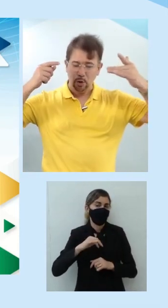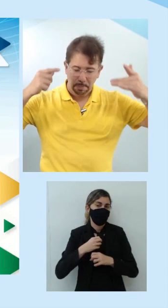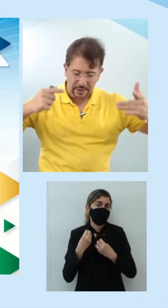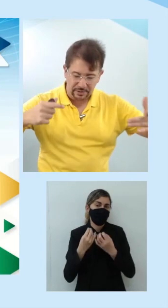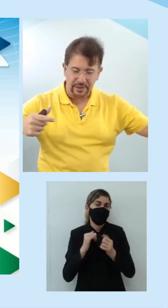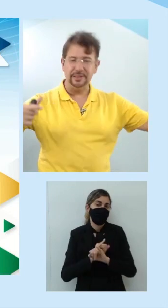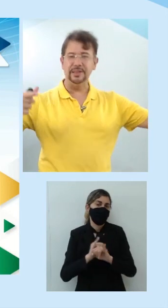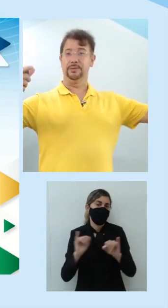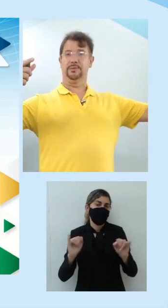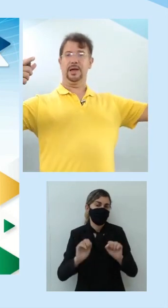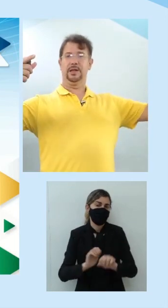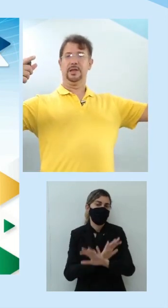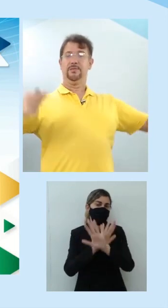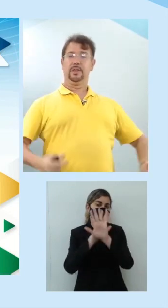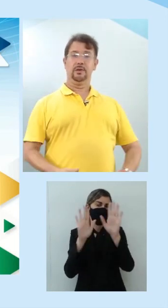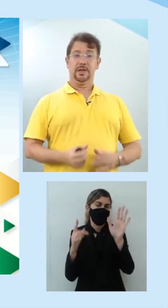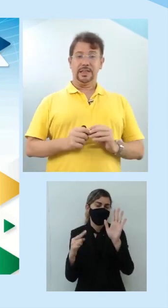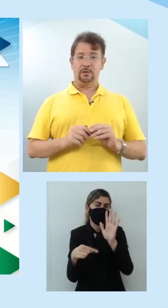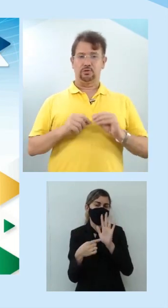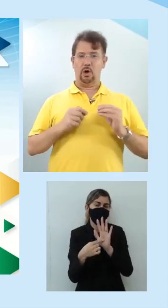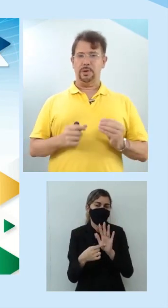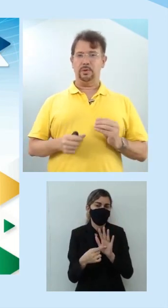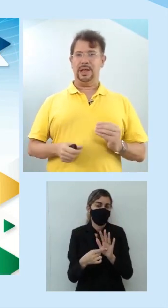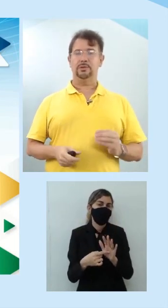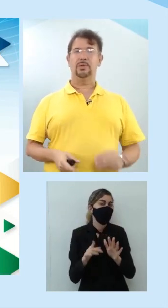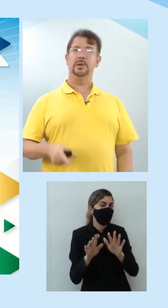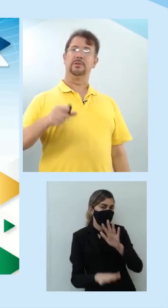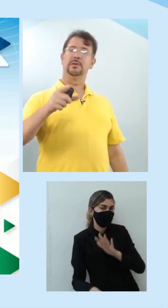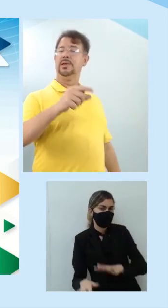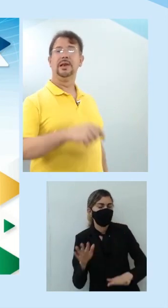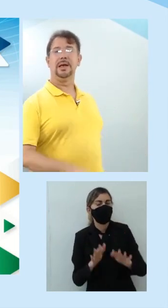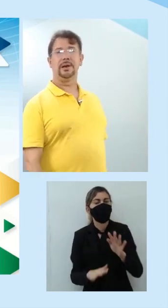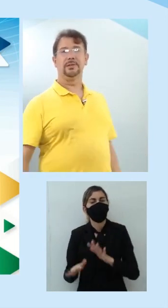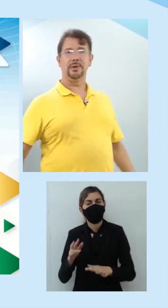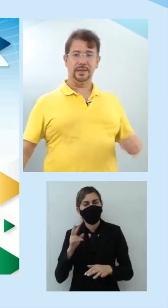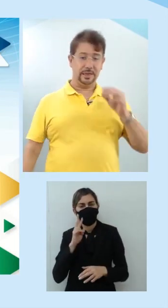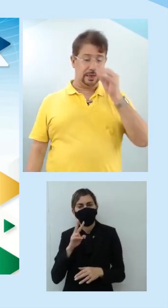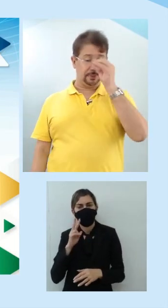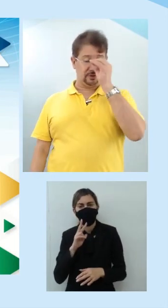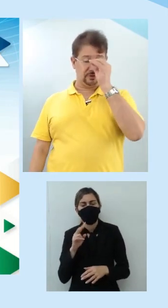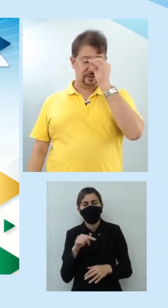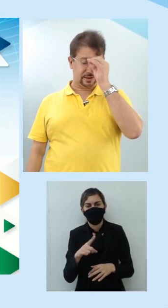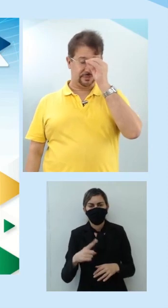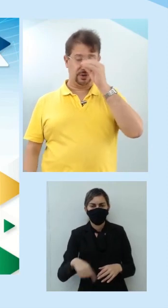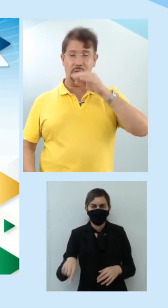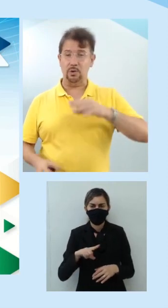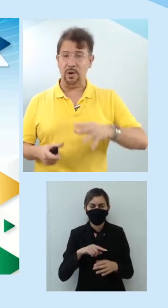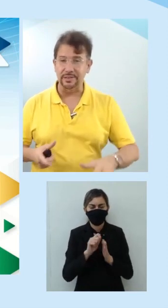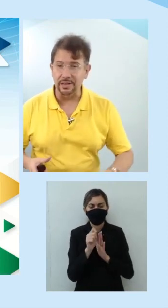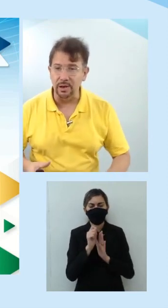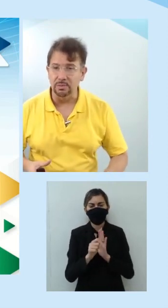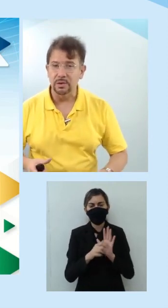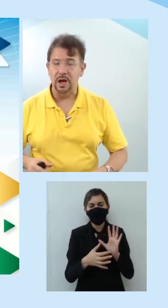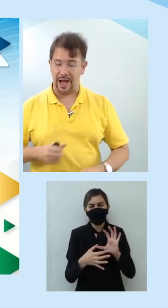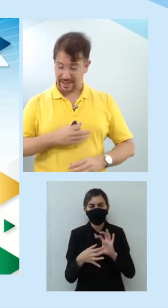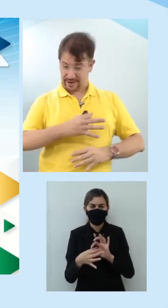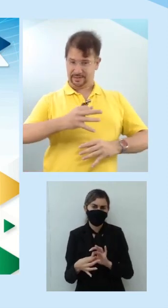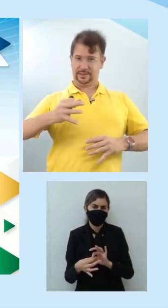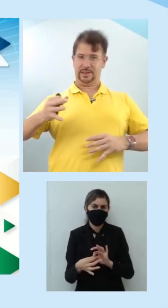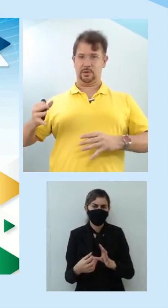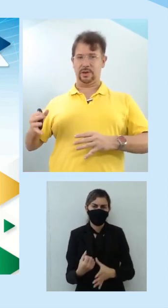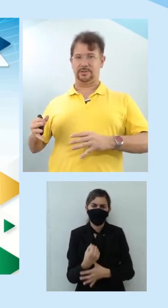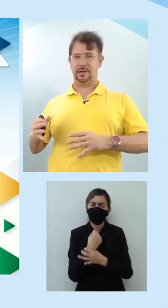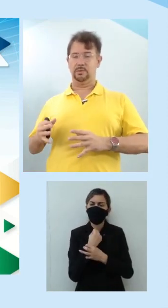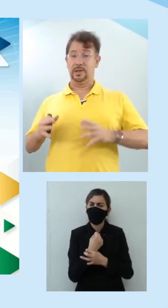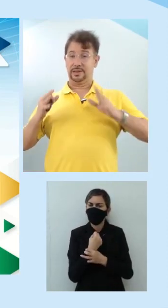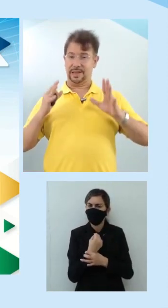clara, objetiva. Não. Então, tome cuidado com isso. Lembrando aqui que para a gente escrever com a coesão, a garantir